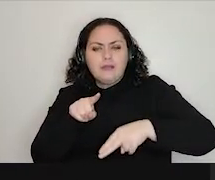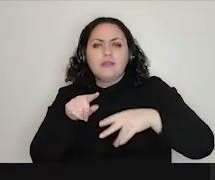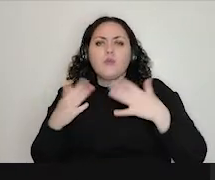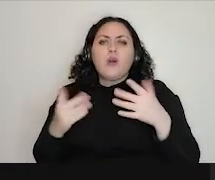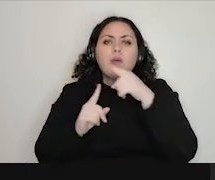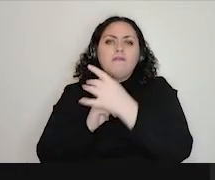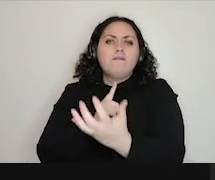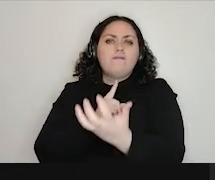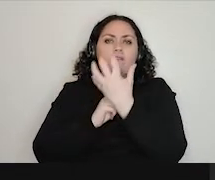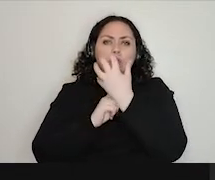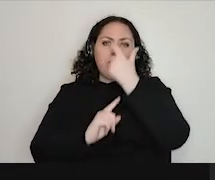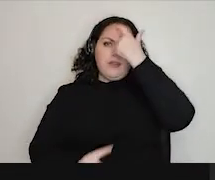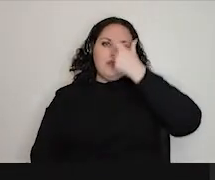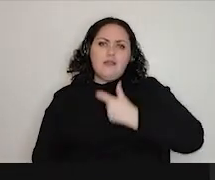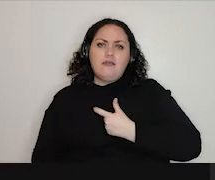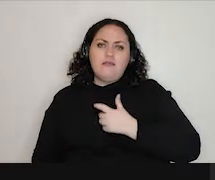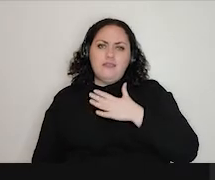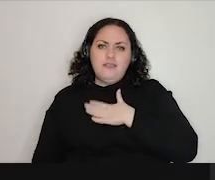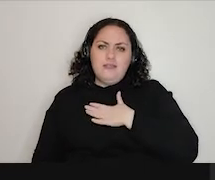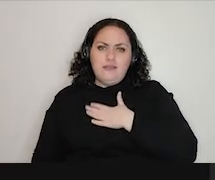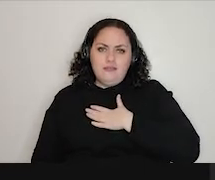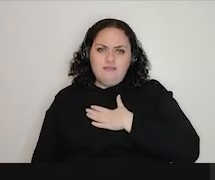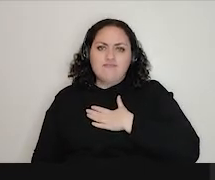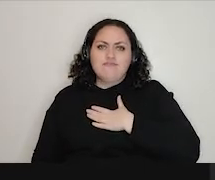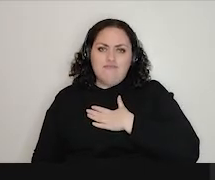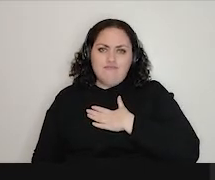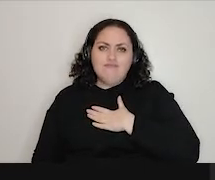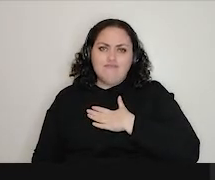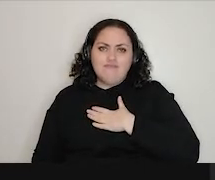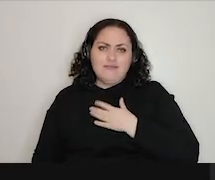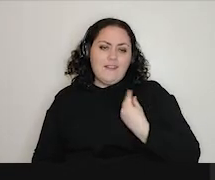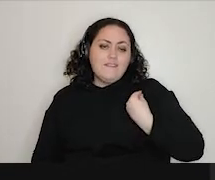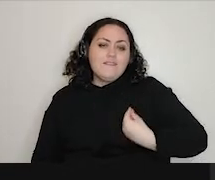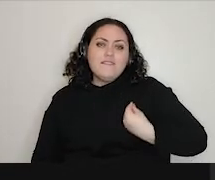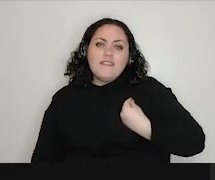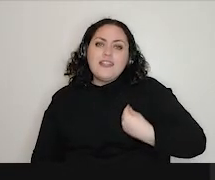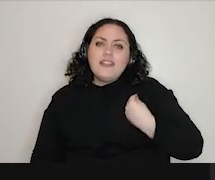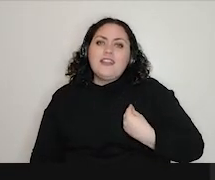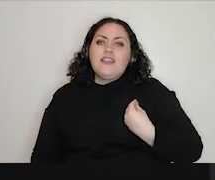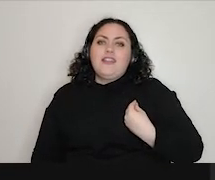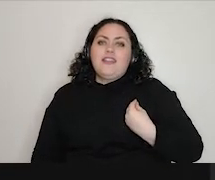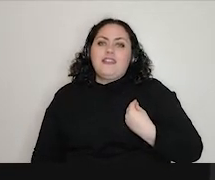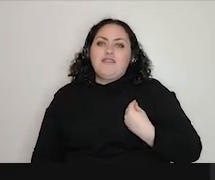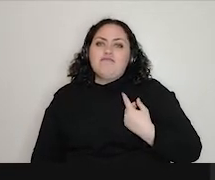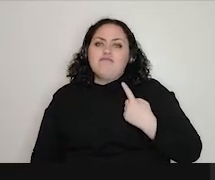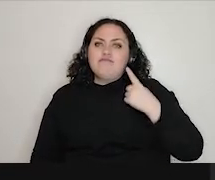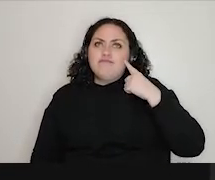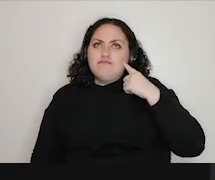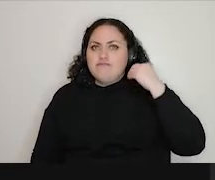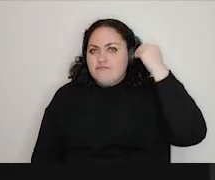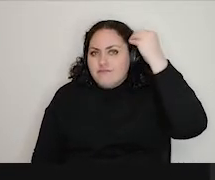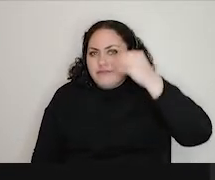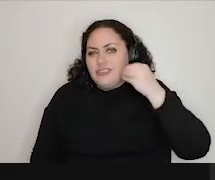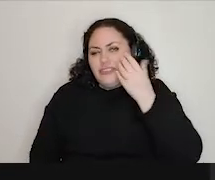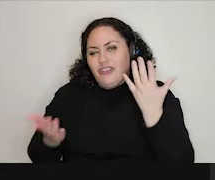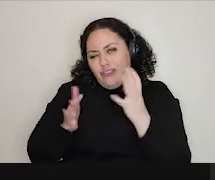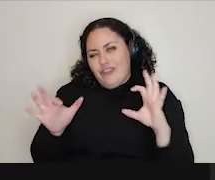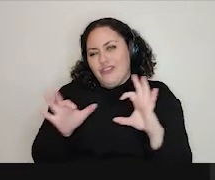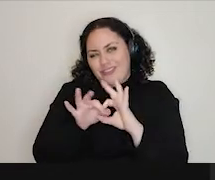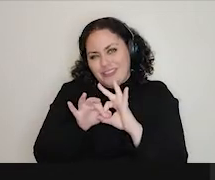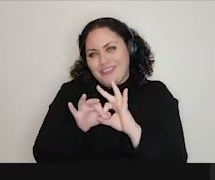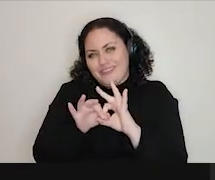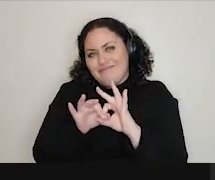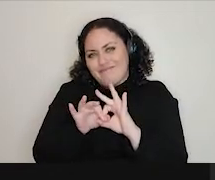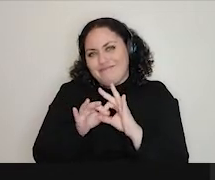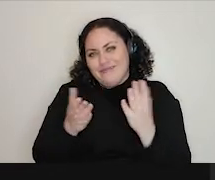população LGBTQIA+, e quais são os impactos que essa violação de direitos vai ter na vida como um